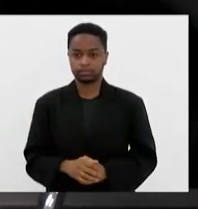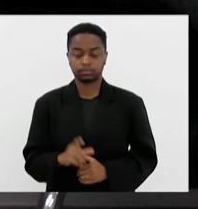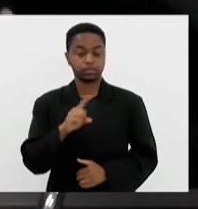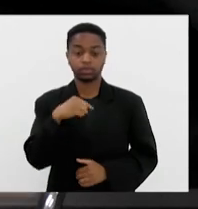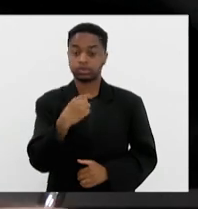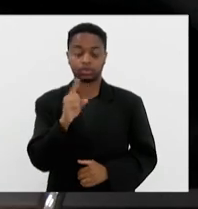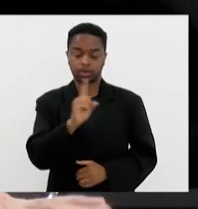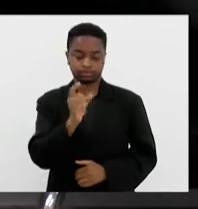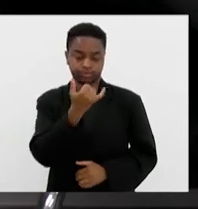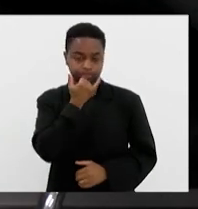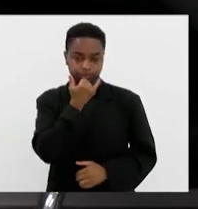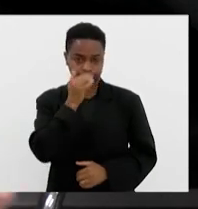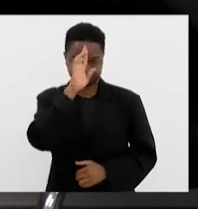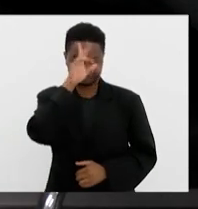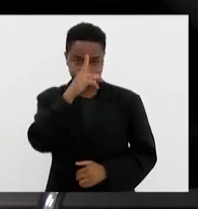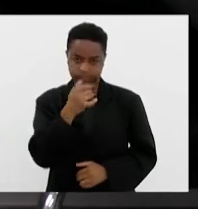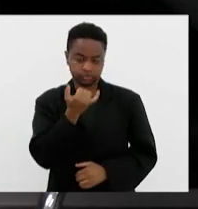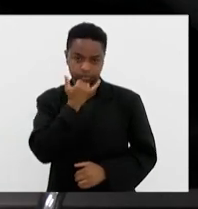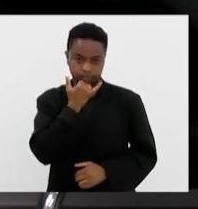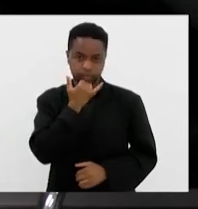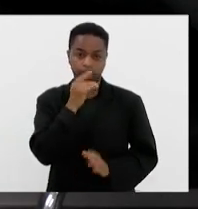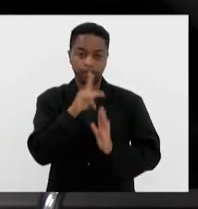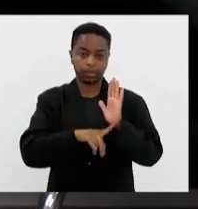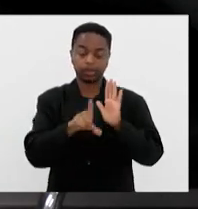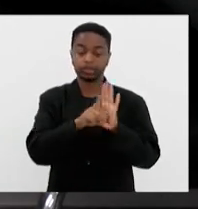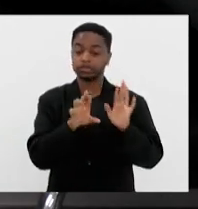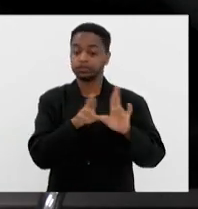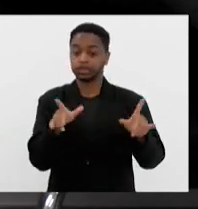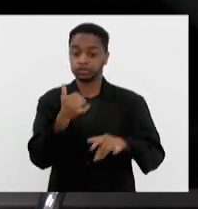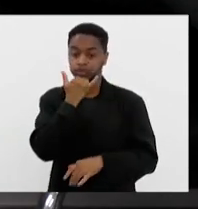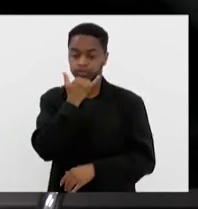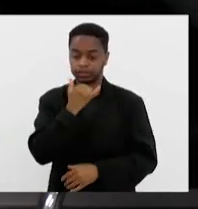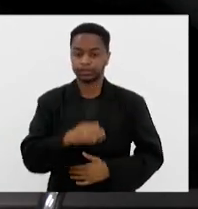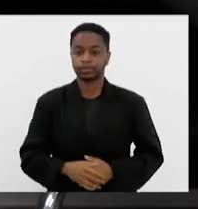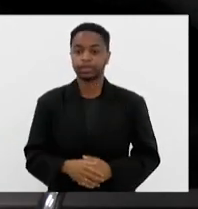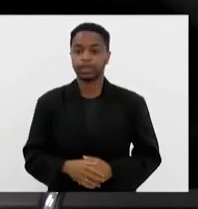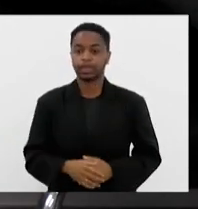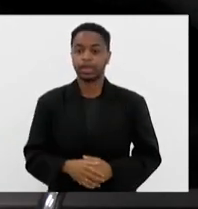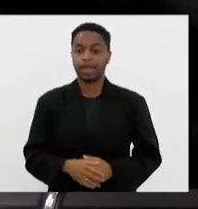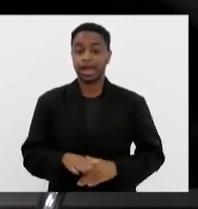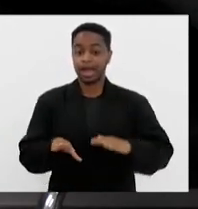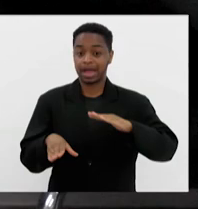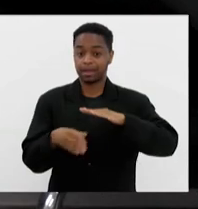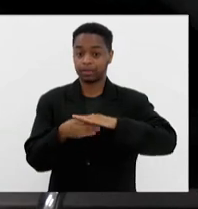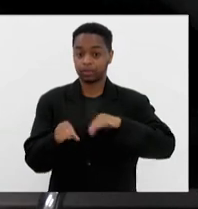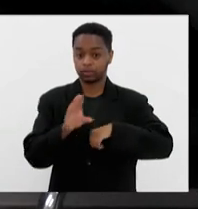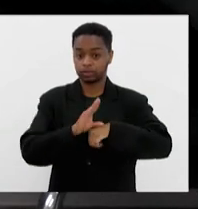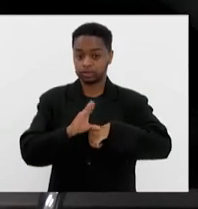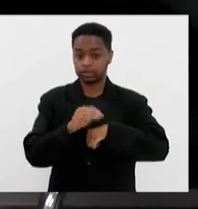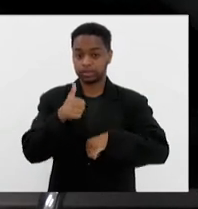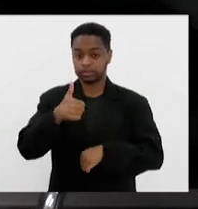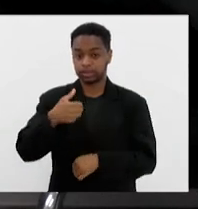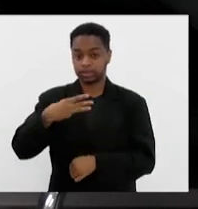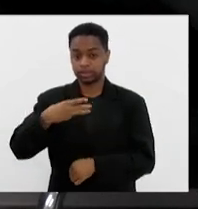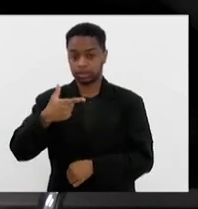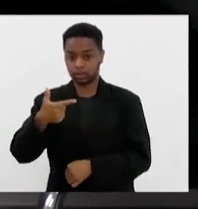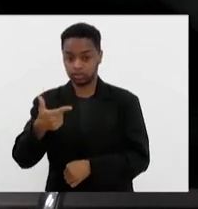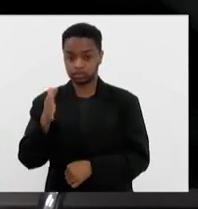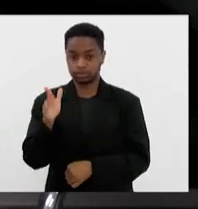desculpe. Eu estou trocando o projeto. Esse aqui é o seguinte. A emenda constitucional 132